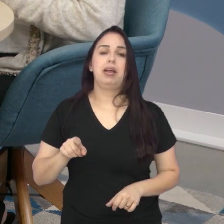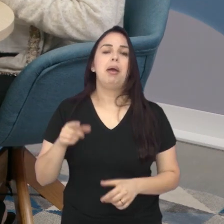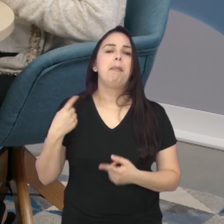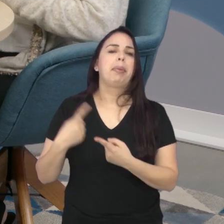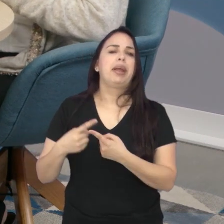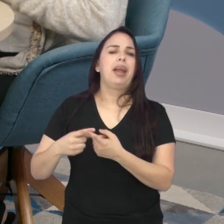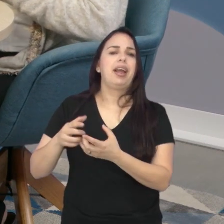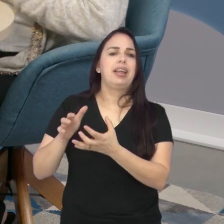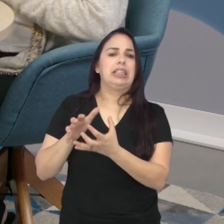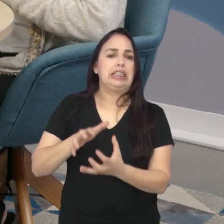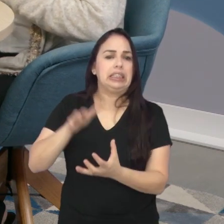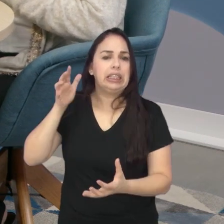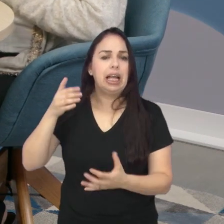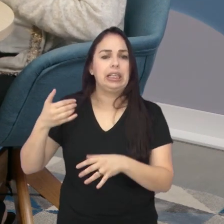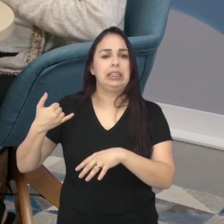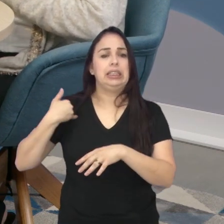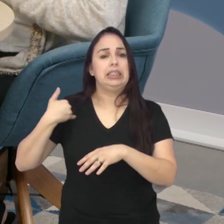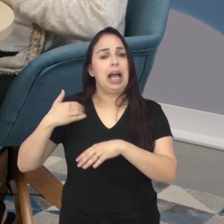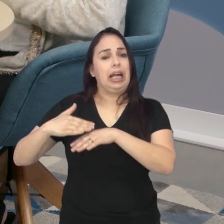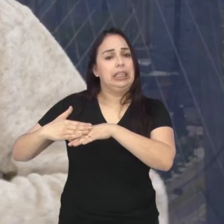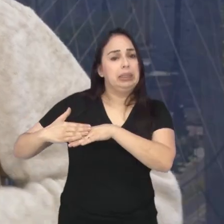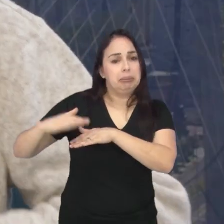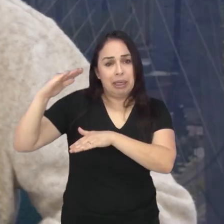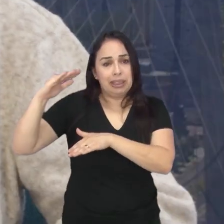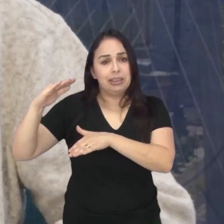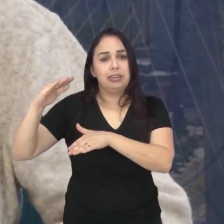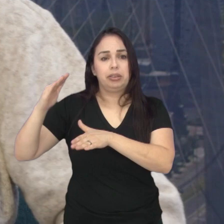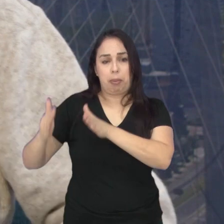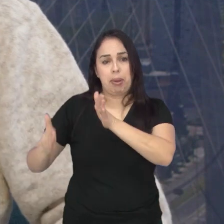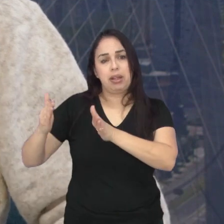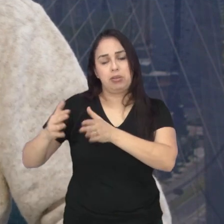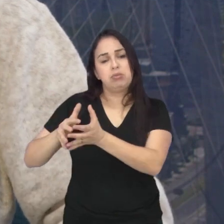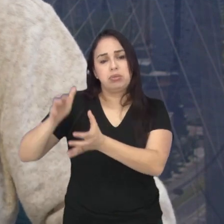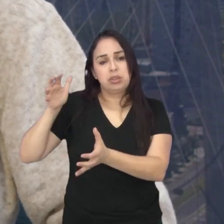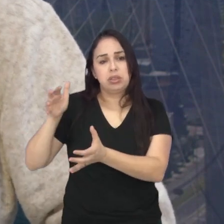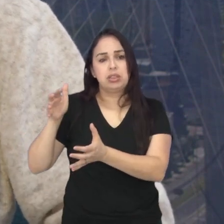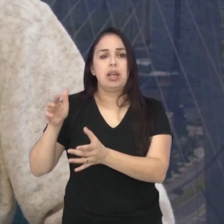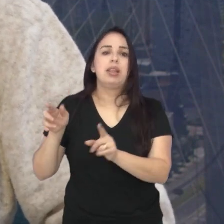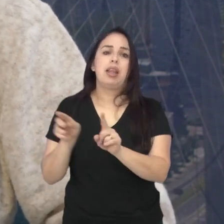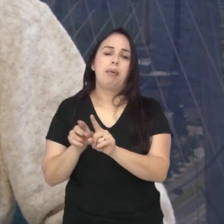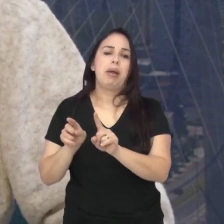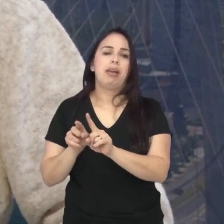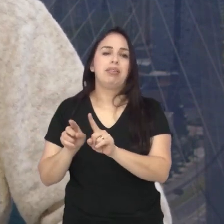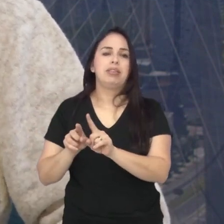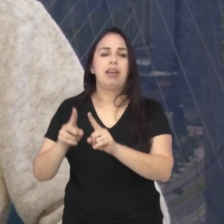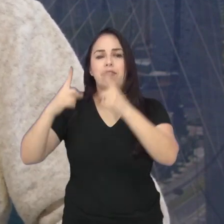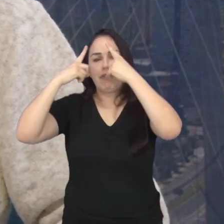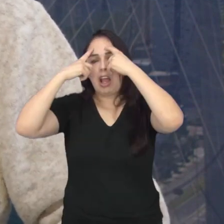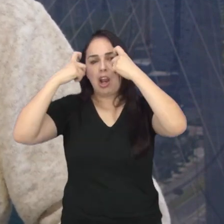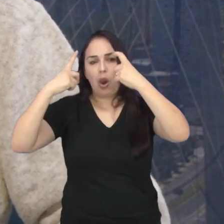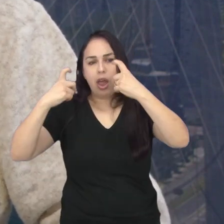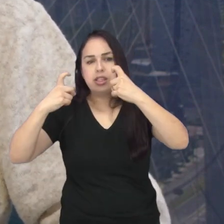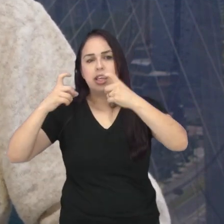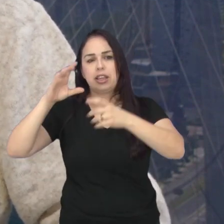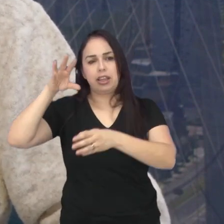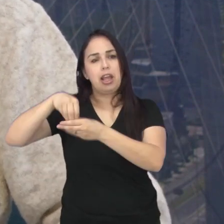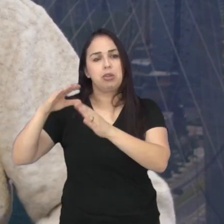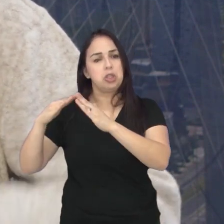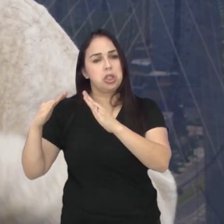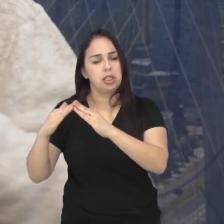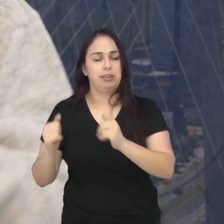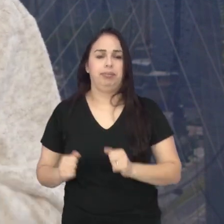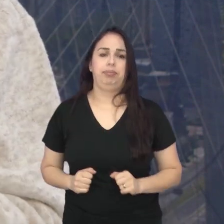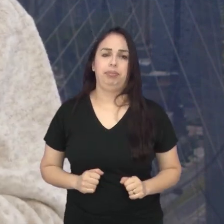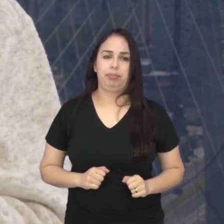idade, né? Ou seja, estar na fase idosa da vida e também a própria violência doméstica.